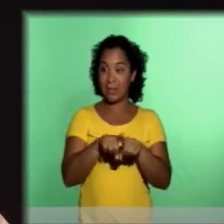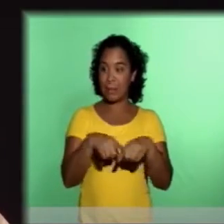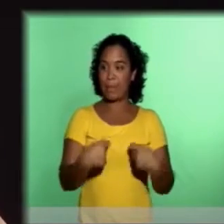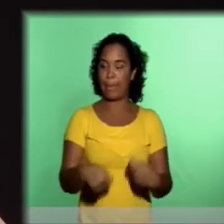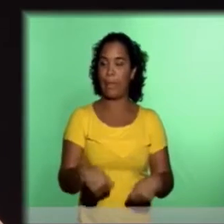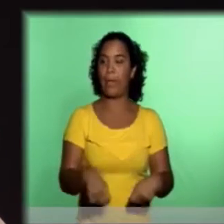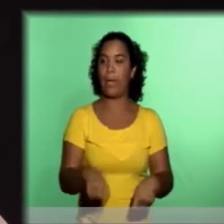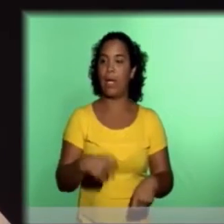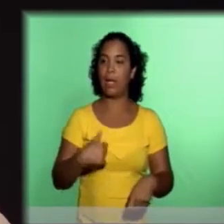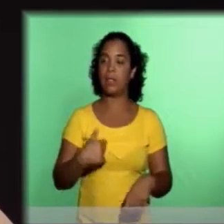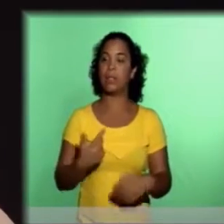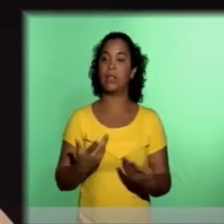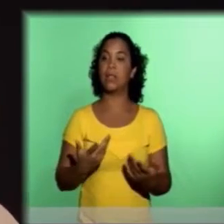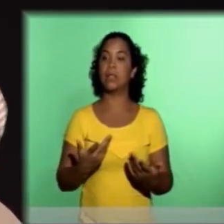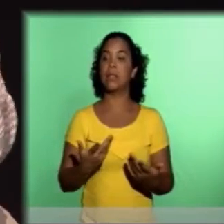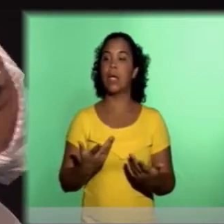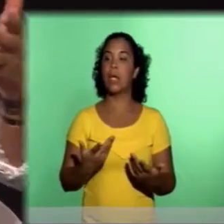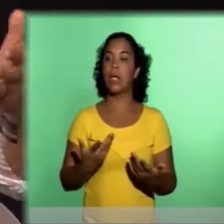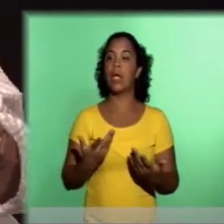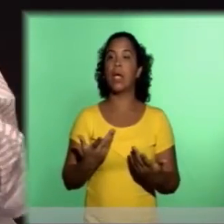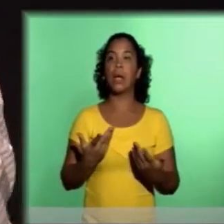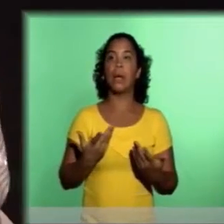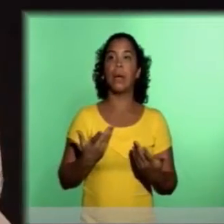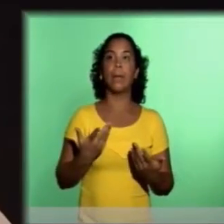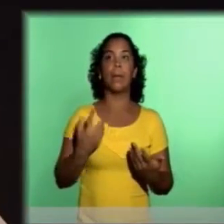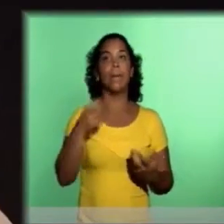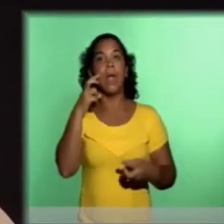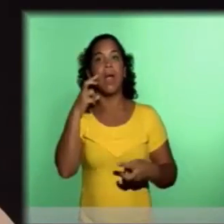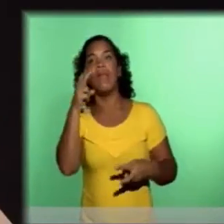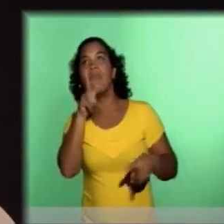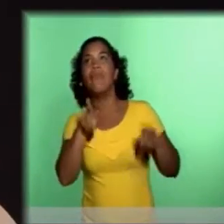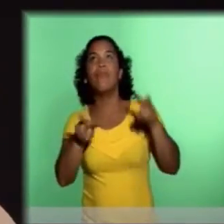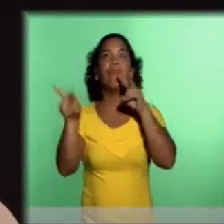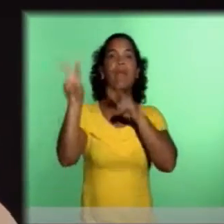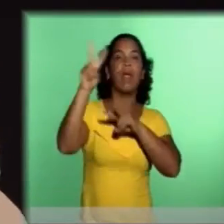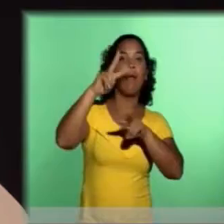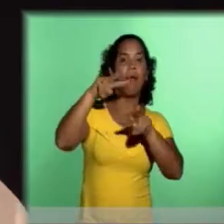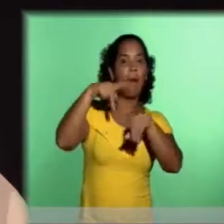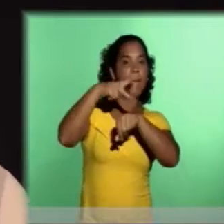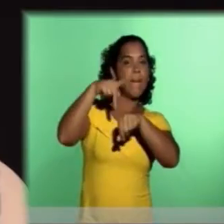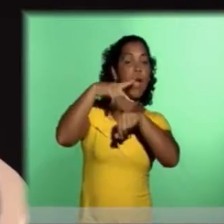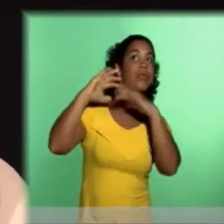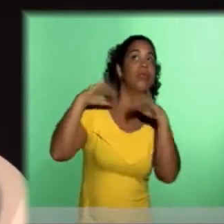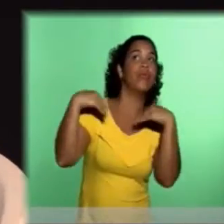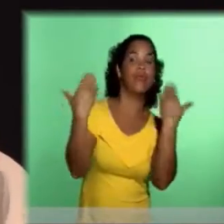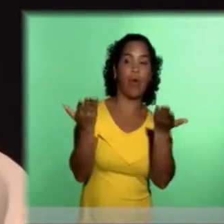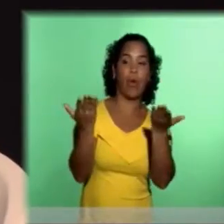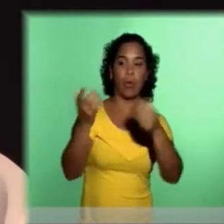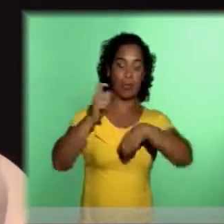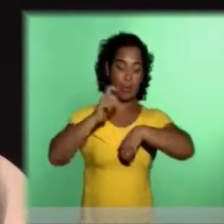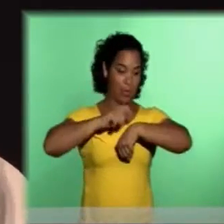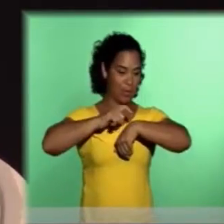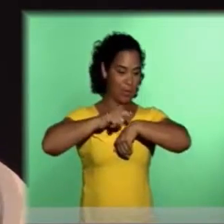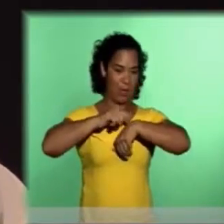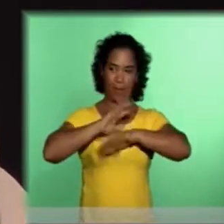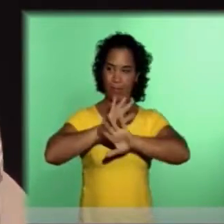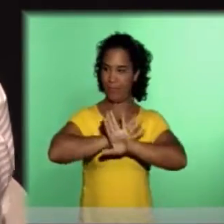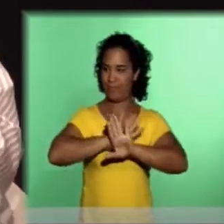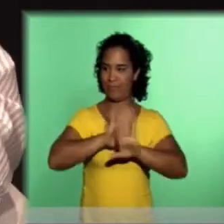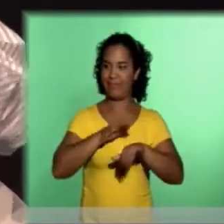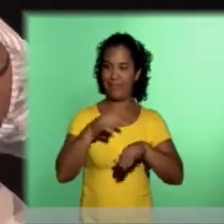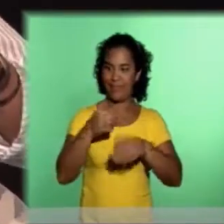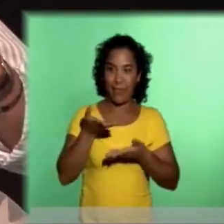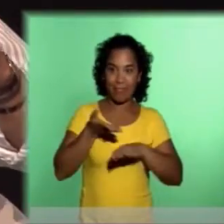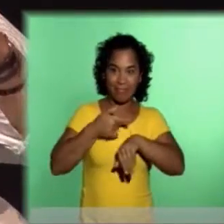temos de ter também uma noção do panorama internacional, então o tempo do Daniel foi